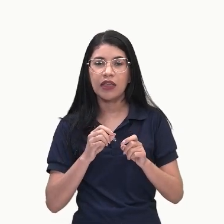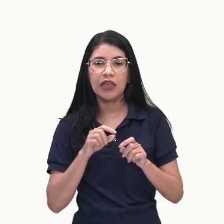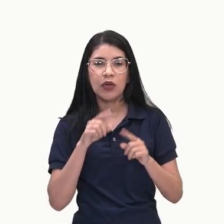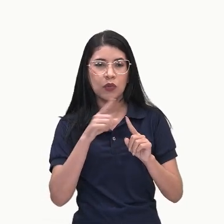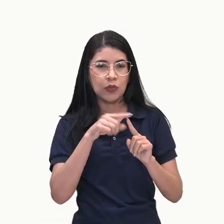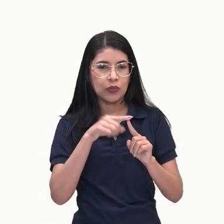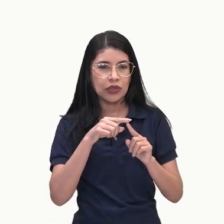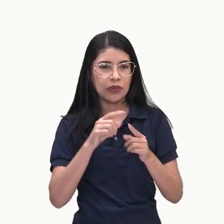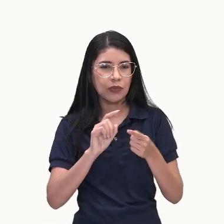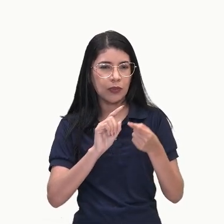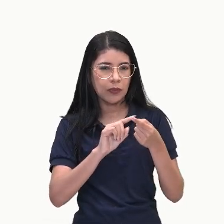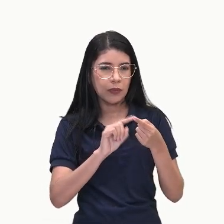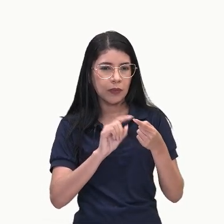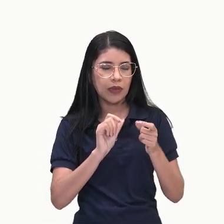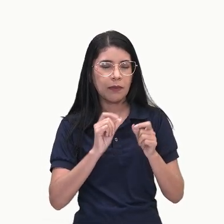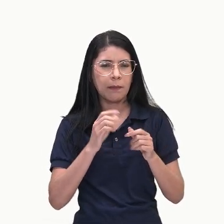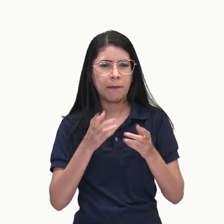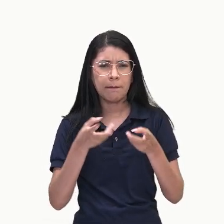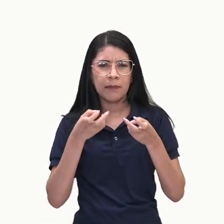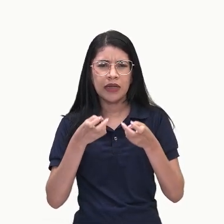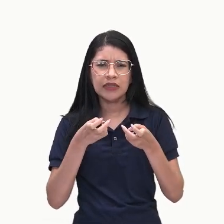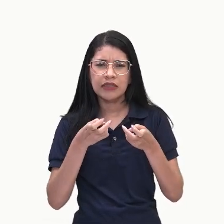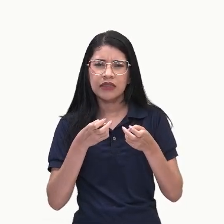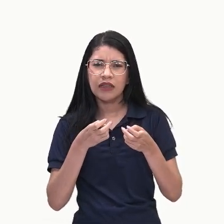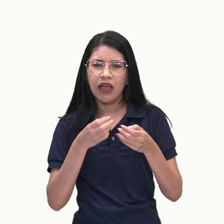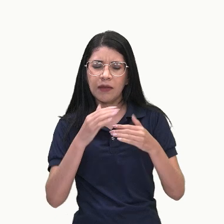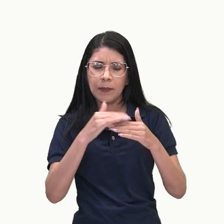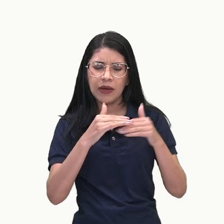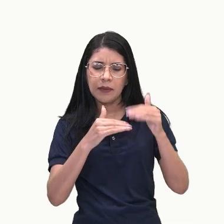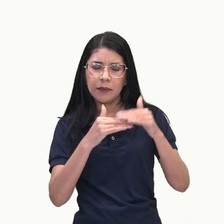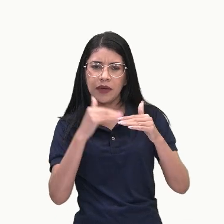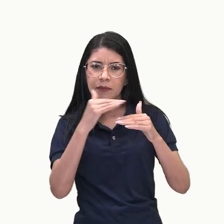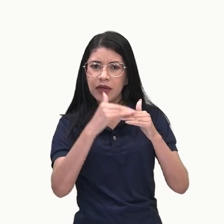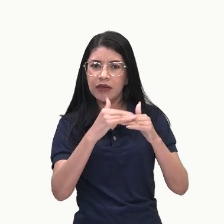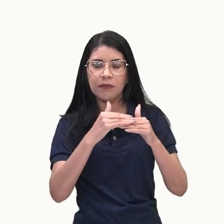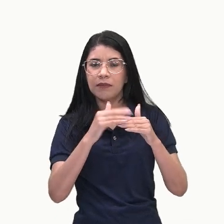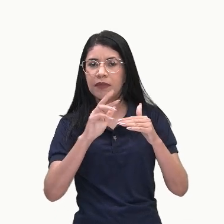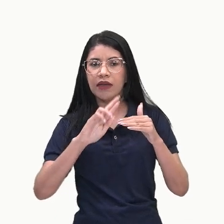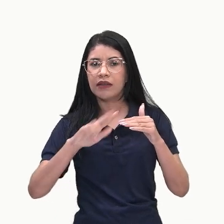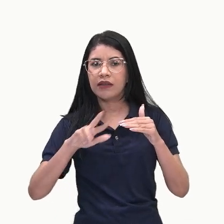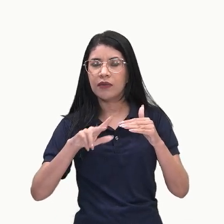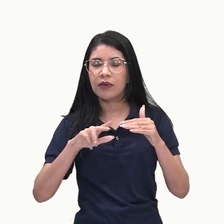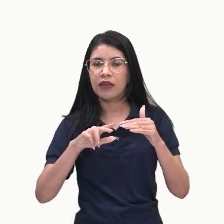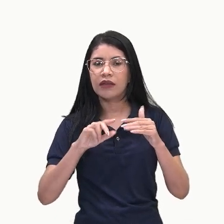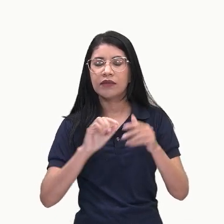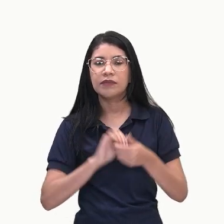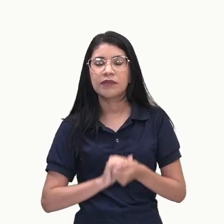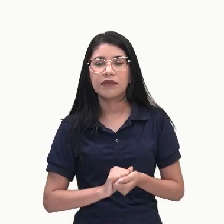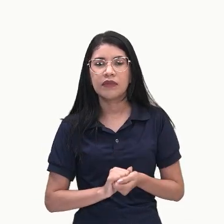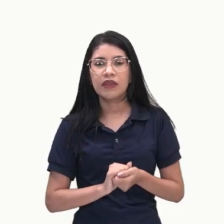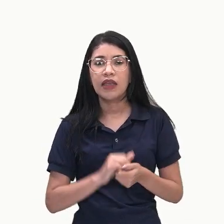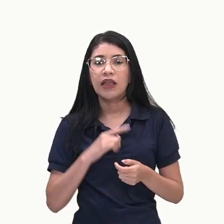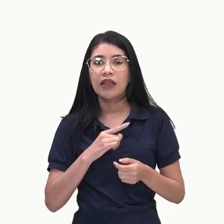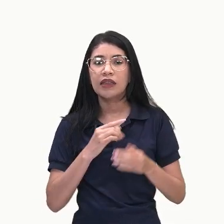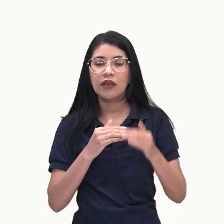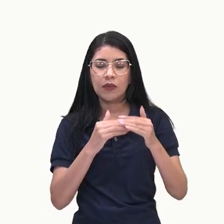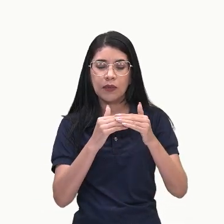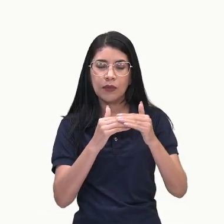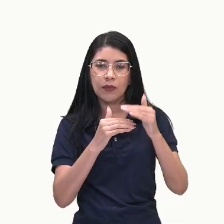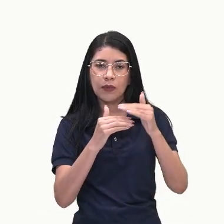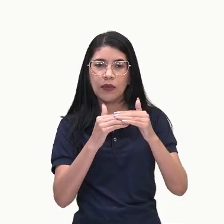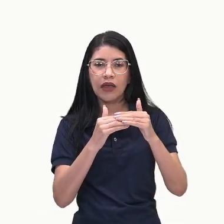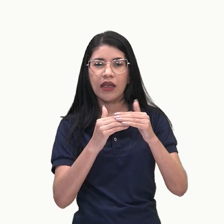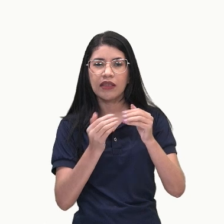pseudo-estratificado, parece que ele tem várias camadas de células, mas na verdade todas essas células elas vão estar em contato com a